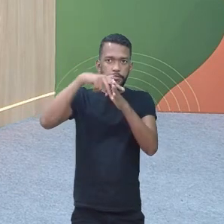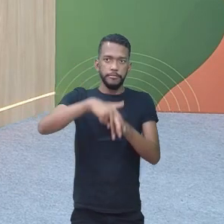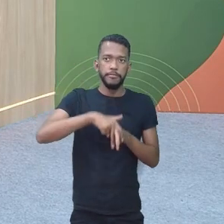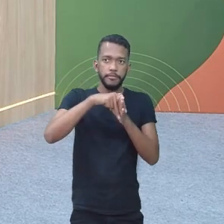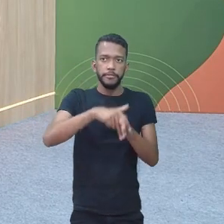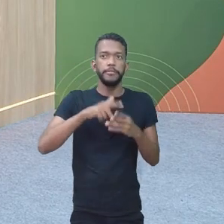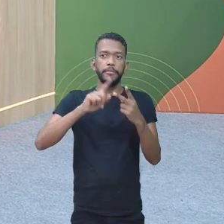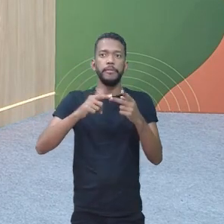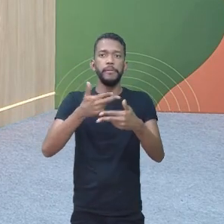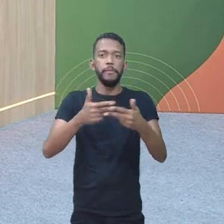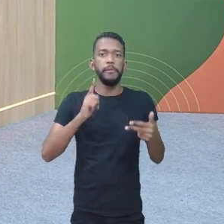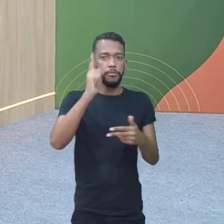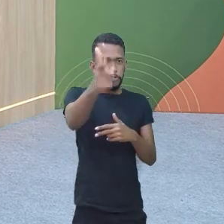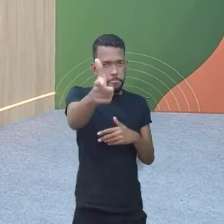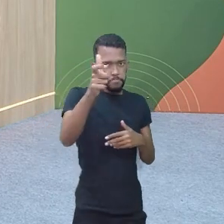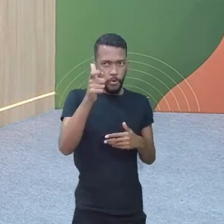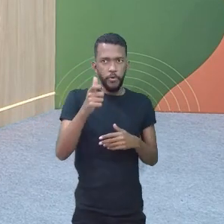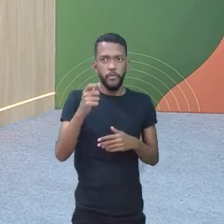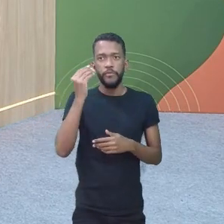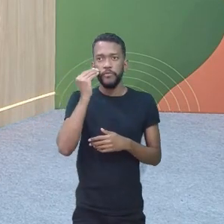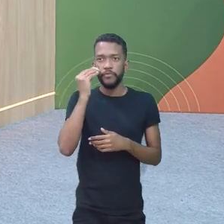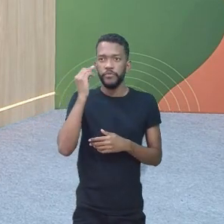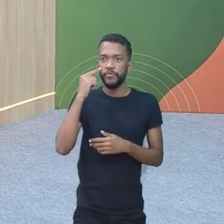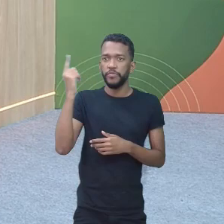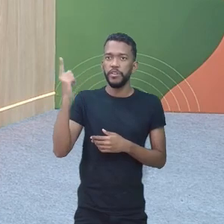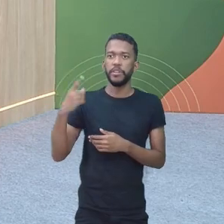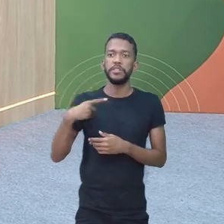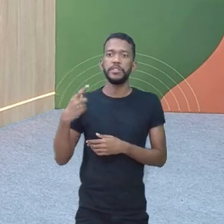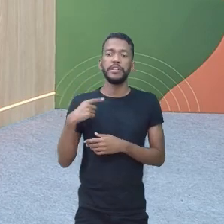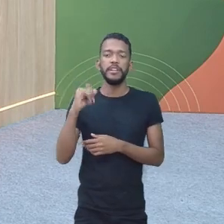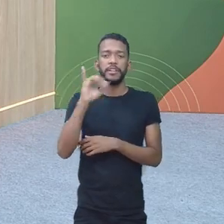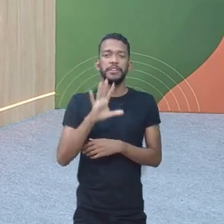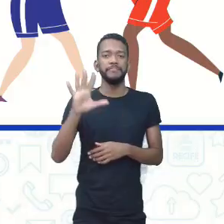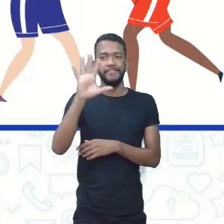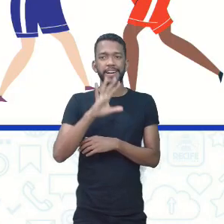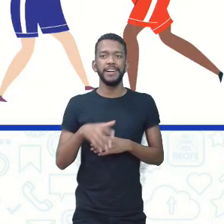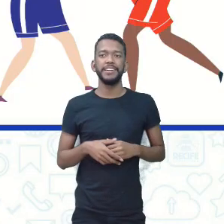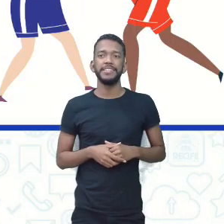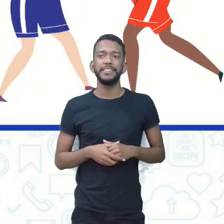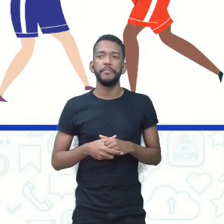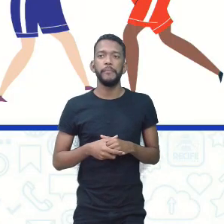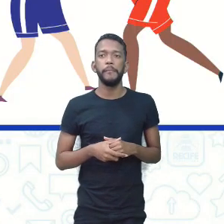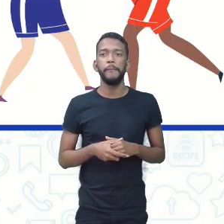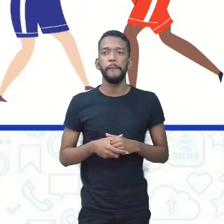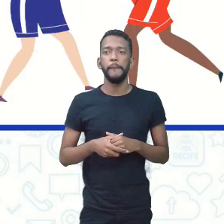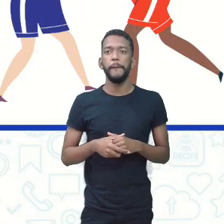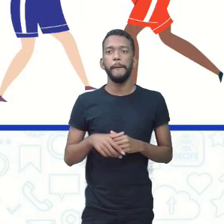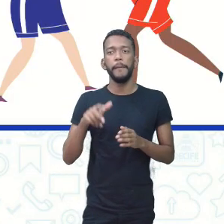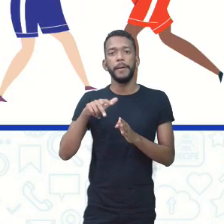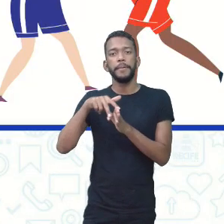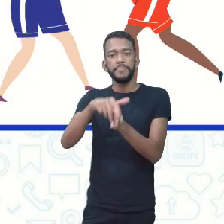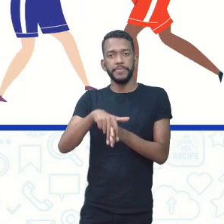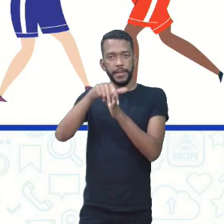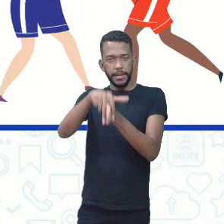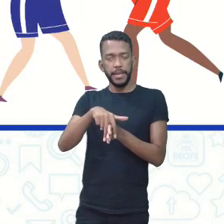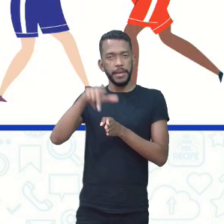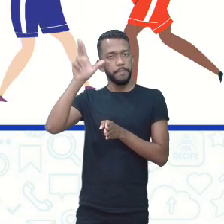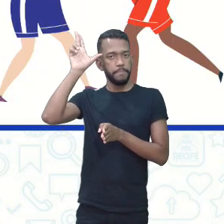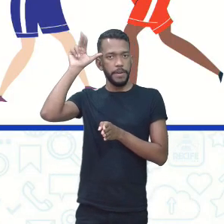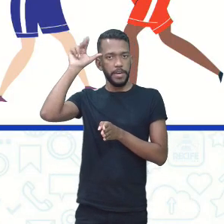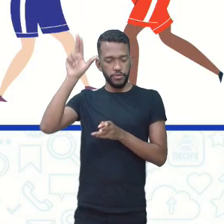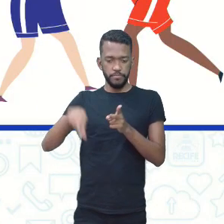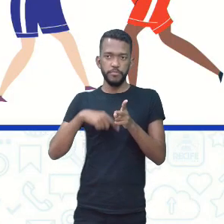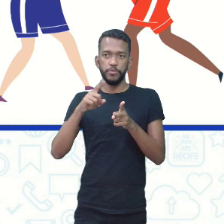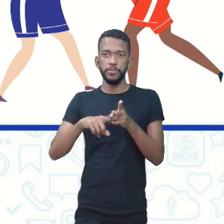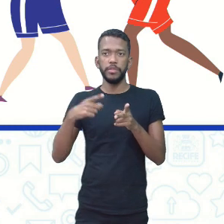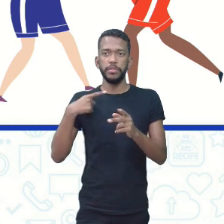várias modalidades em uma só, como vocês vão ver aí na tela. Tem o hipismo, que é o cavalo,